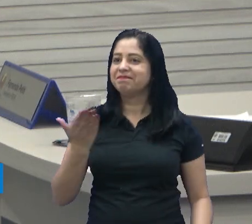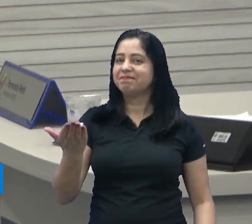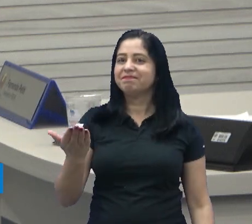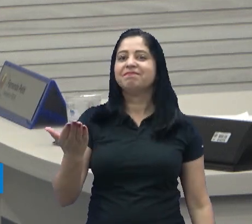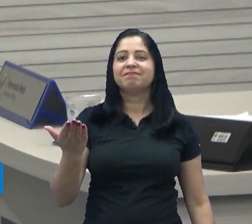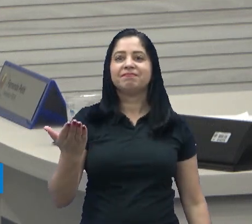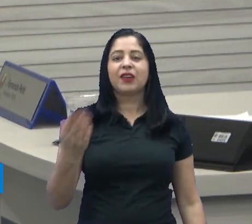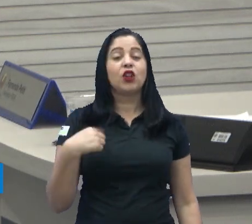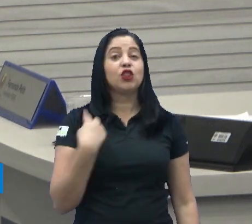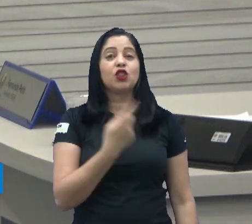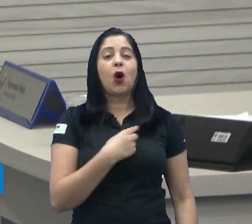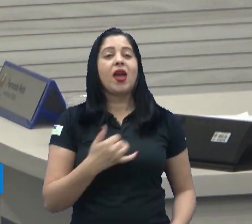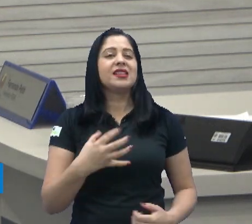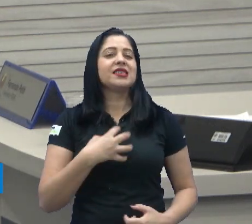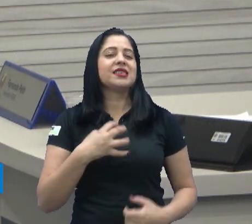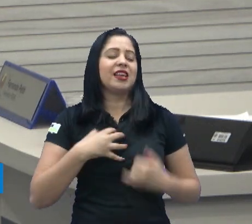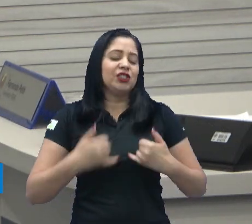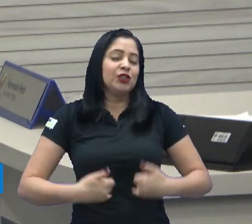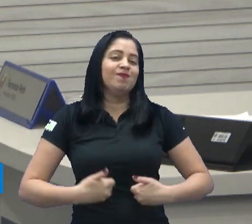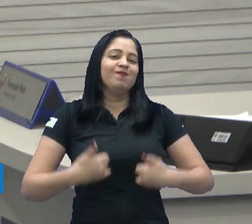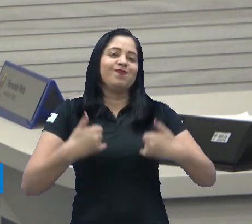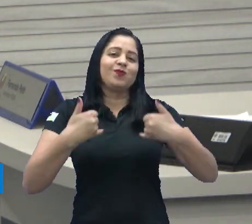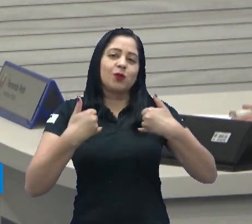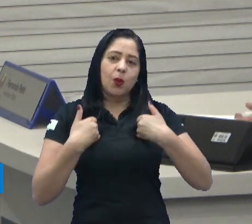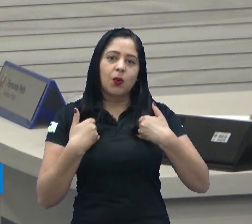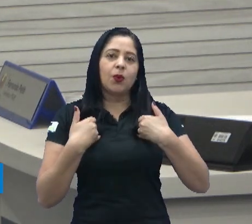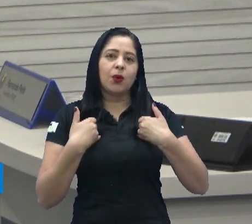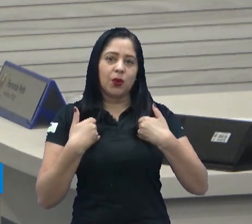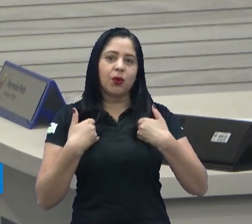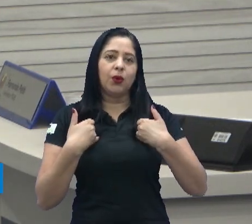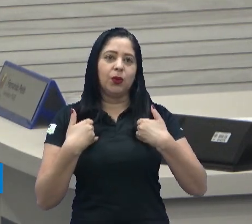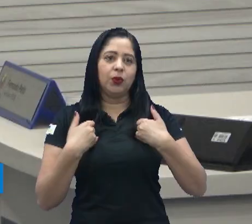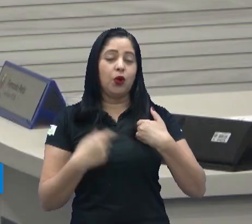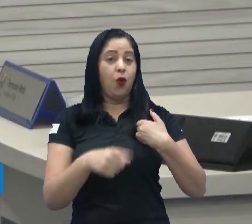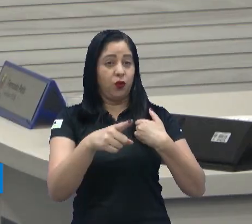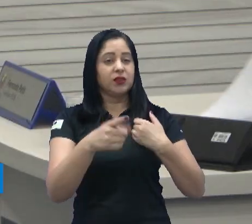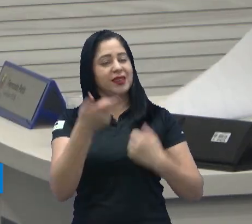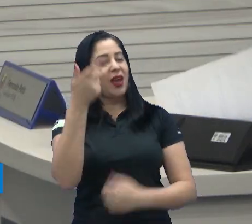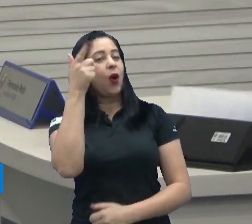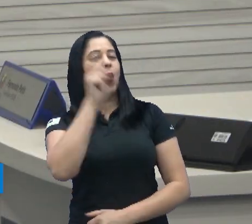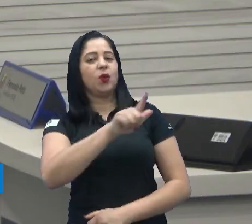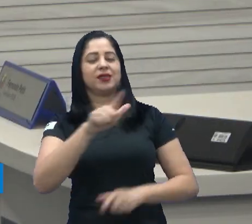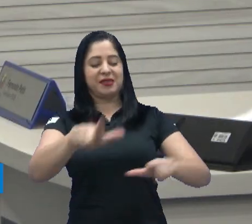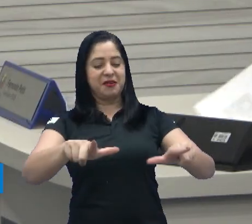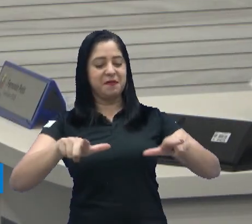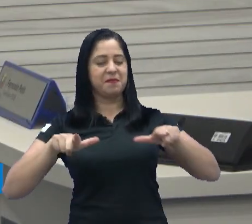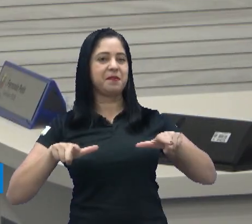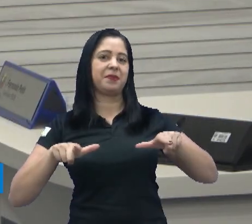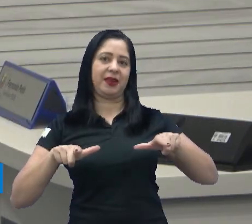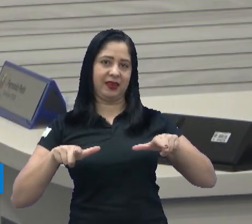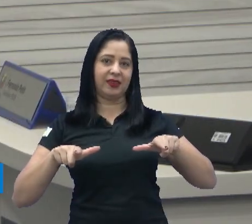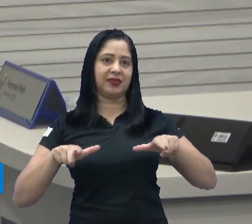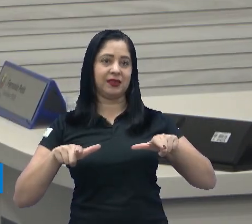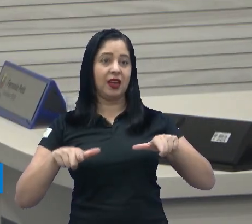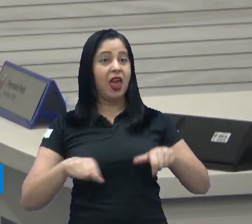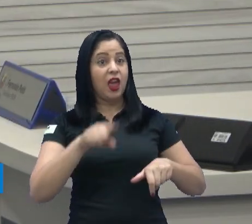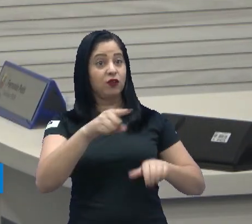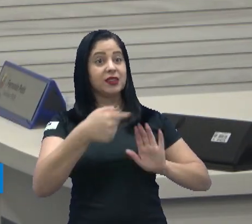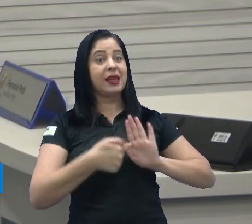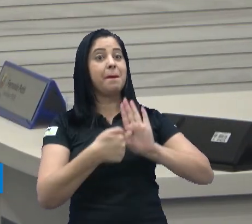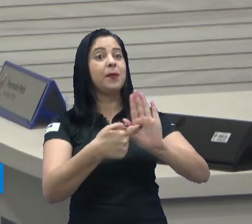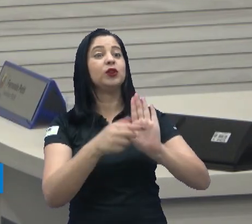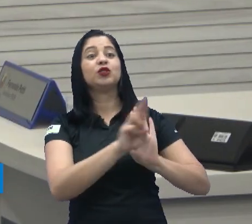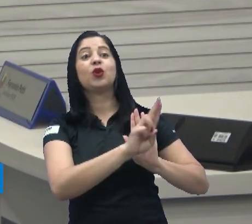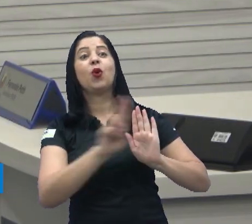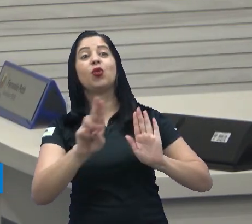que é para nós aqui de São José dos Campos, esse título que você ganhou e o nome que você levou mais alto da GCM